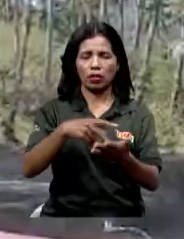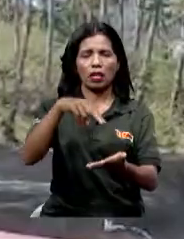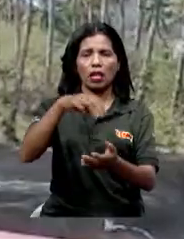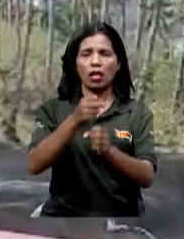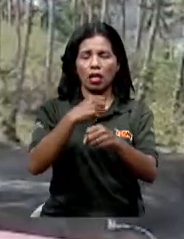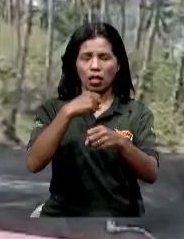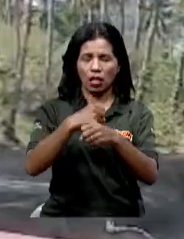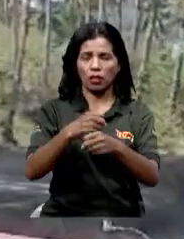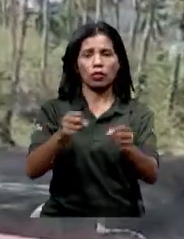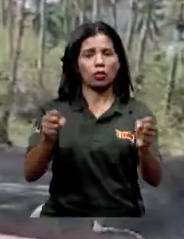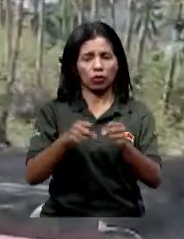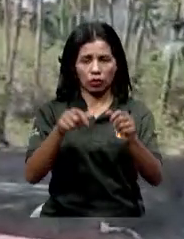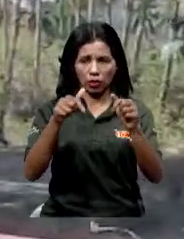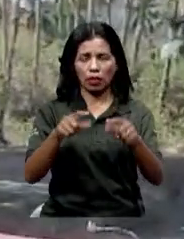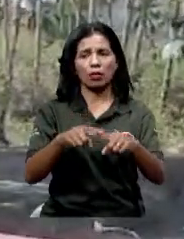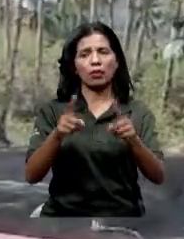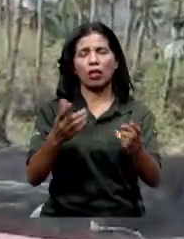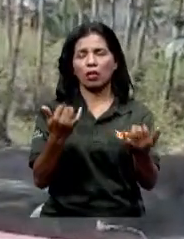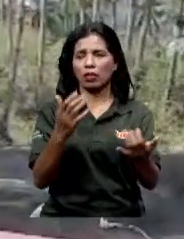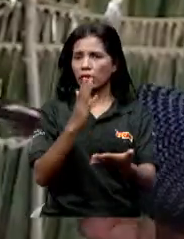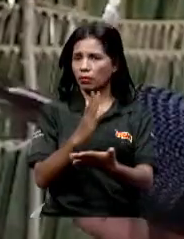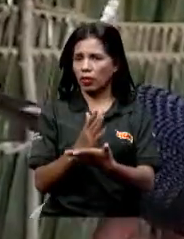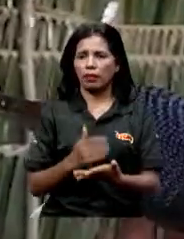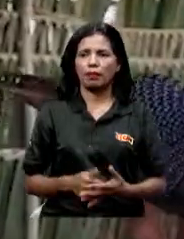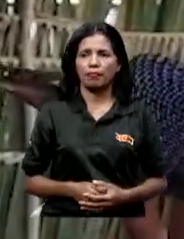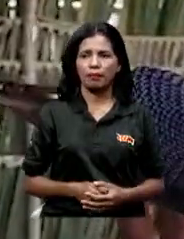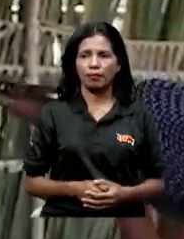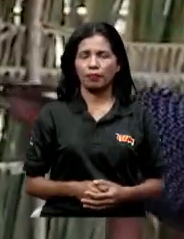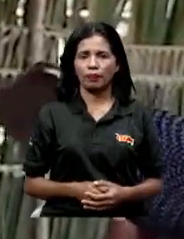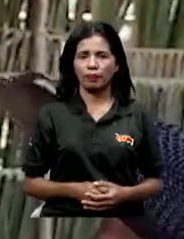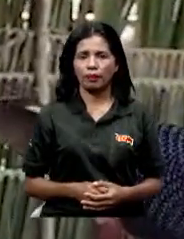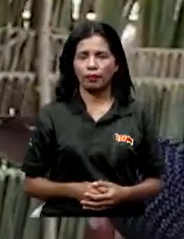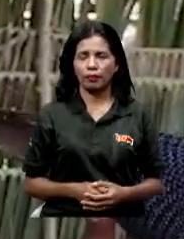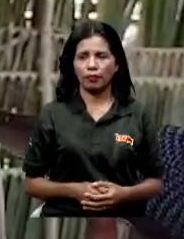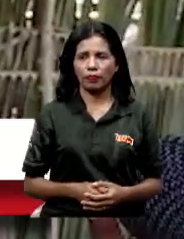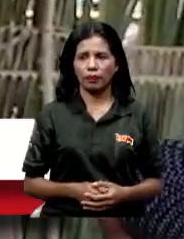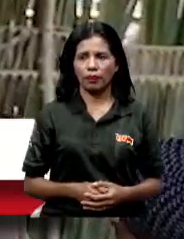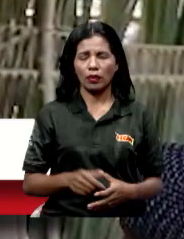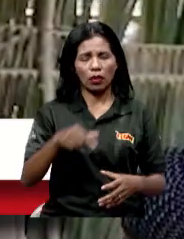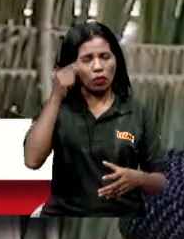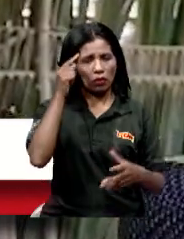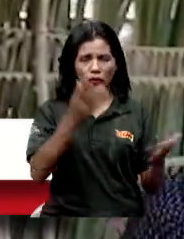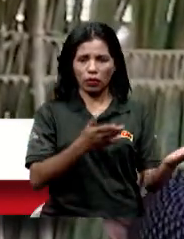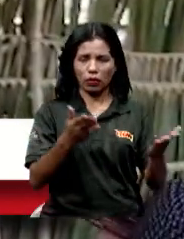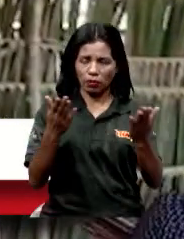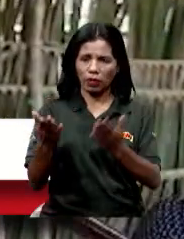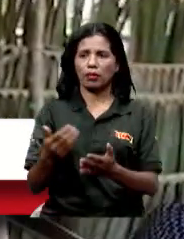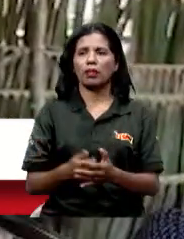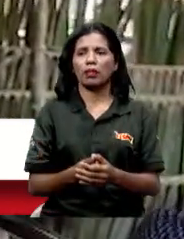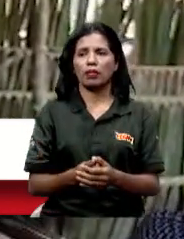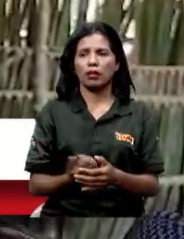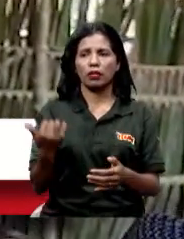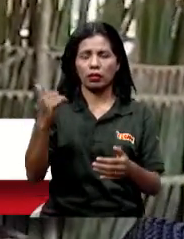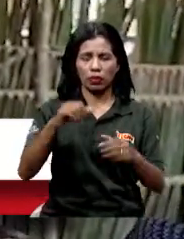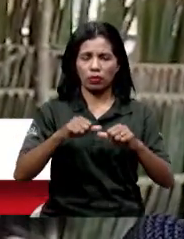para suco idane, mai be, dadão ne, para duhela. O governo cubano é arrumado mas ainda não se lá o